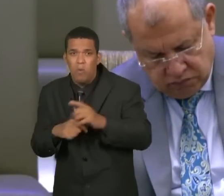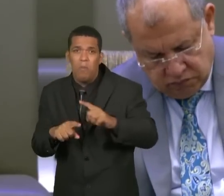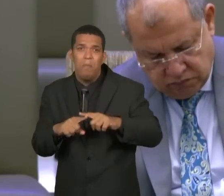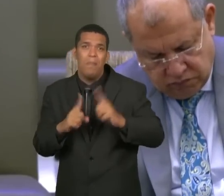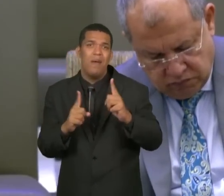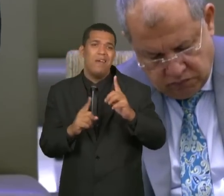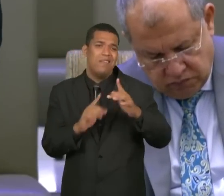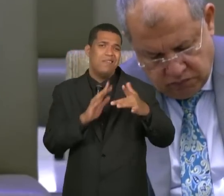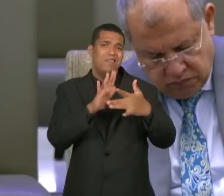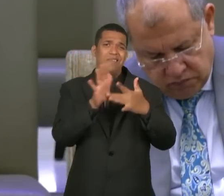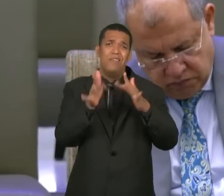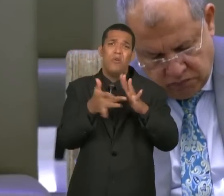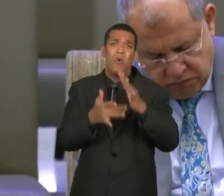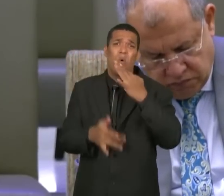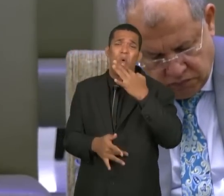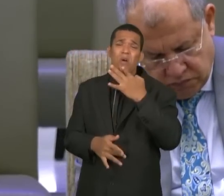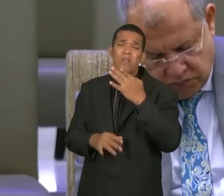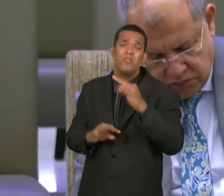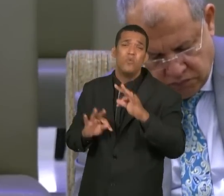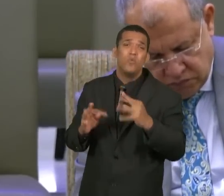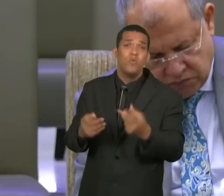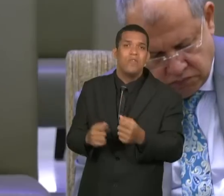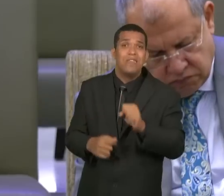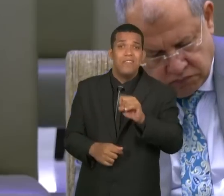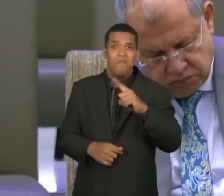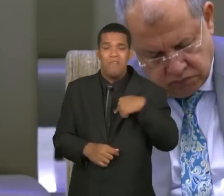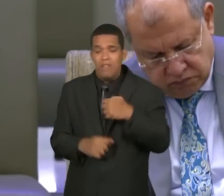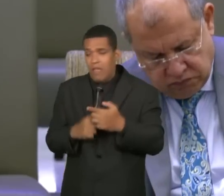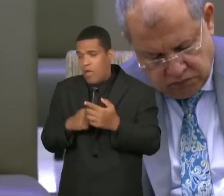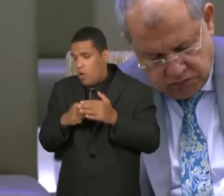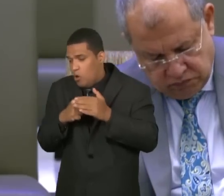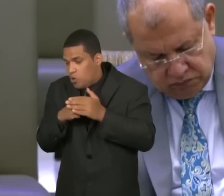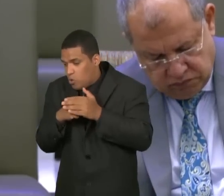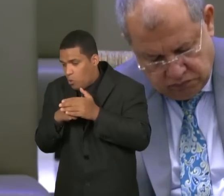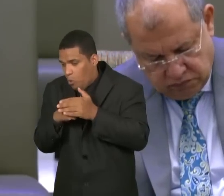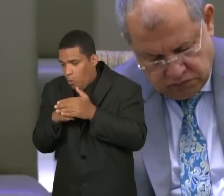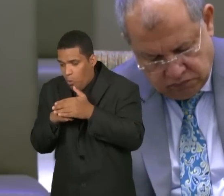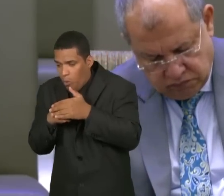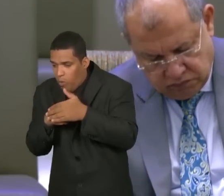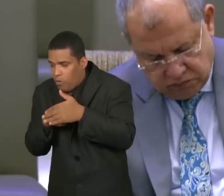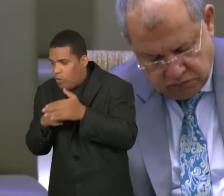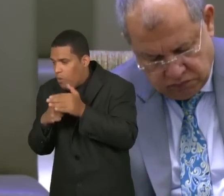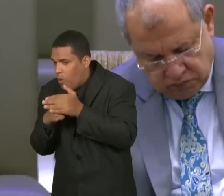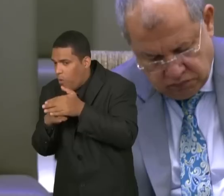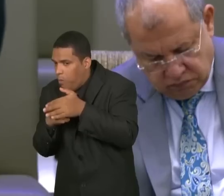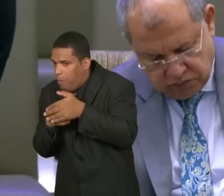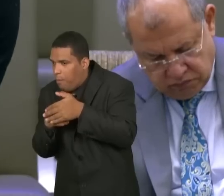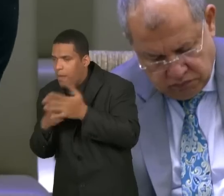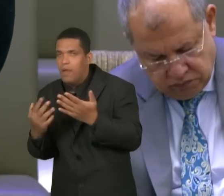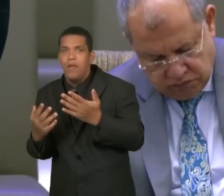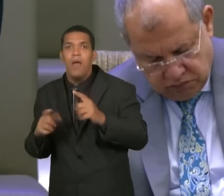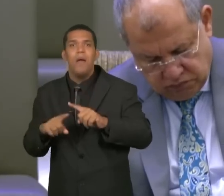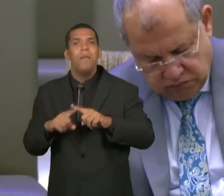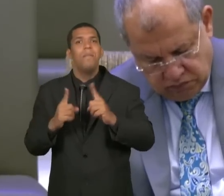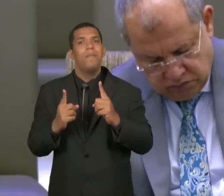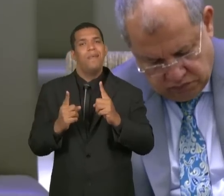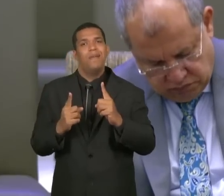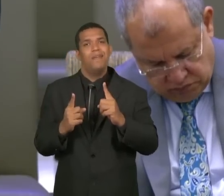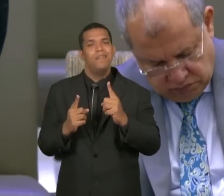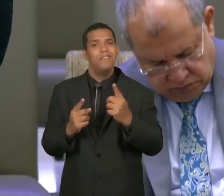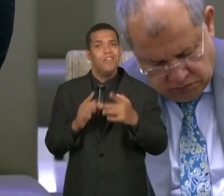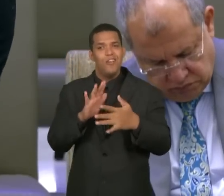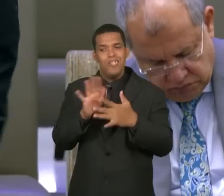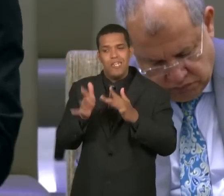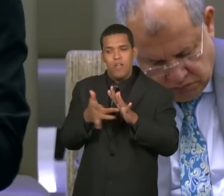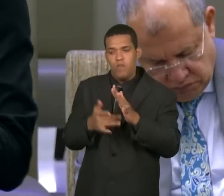não há nada encoberto que não se apresente desnudo na presença desse senhor